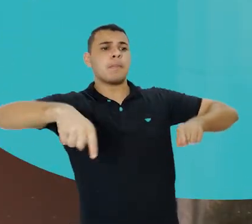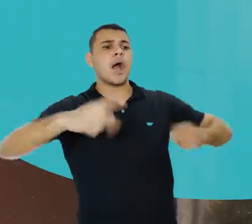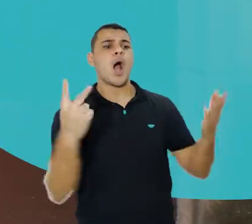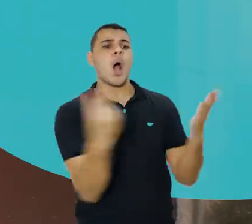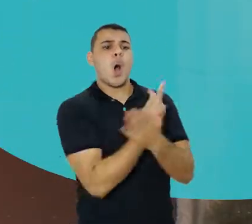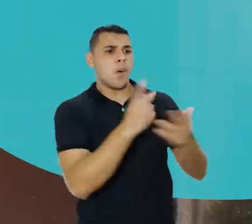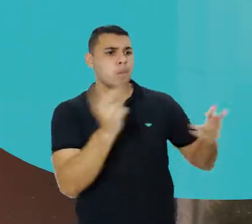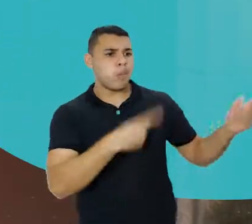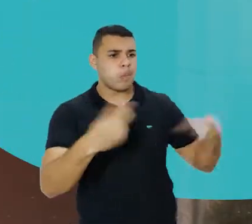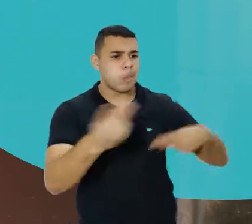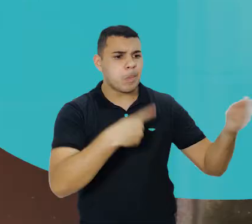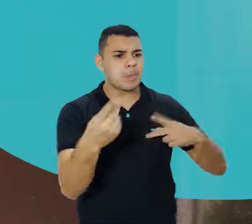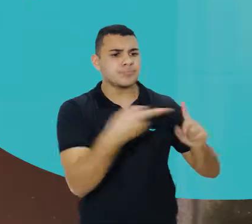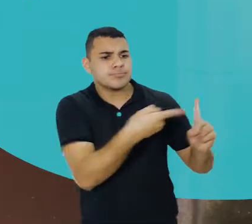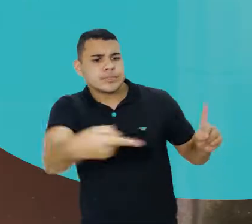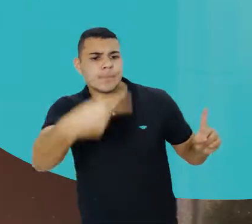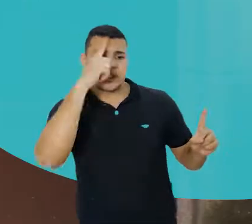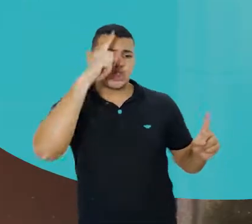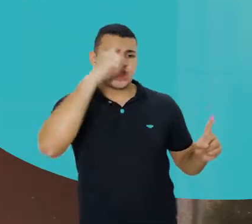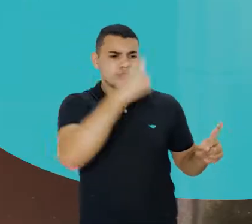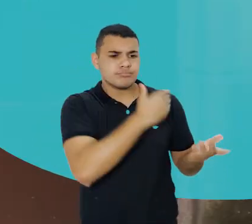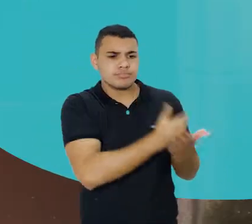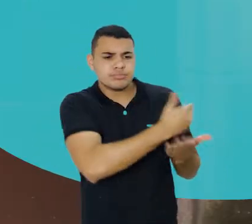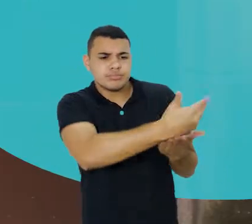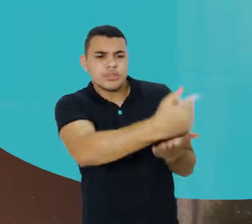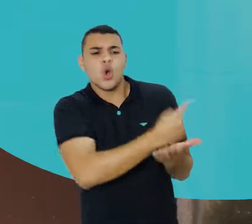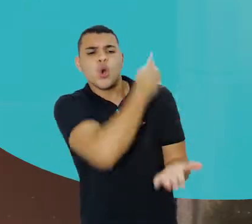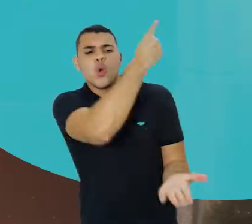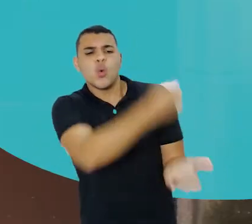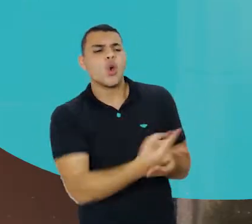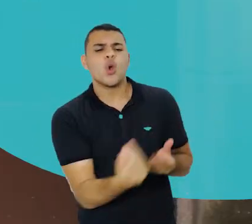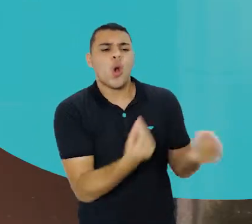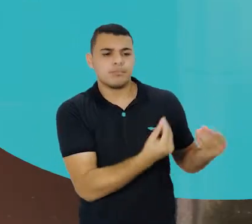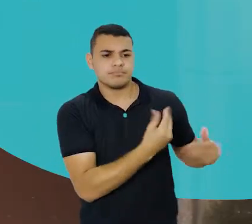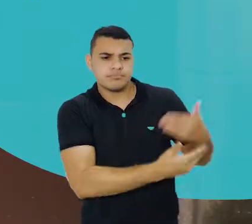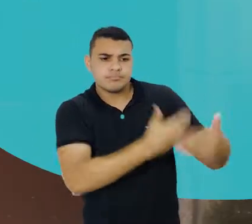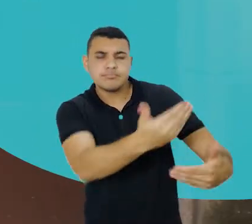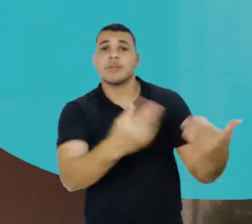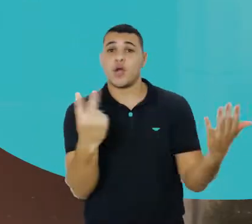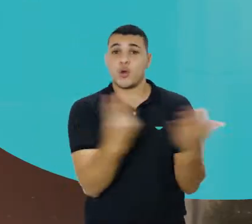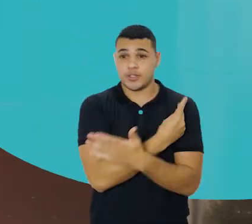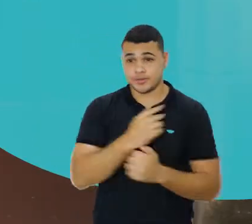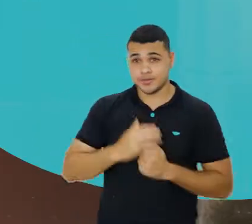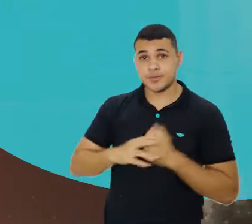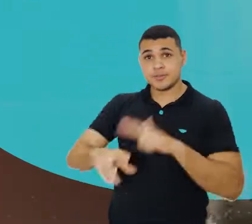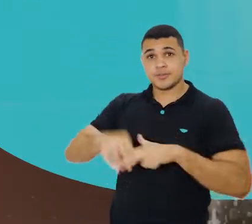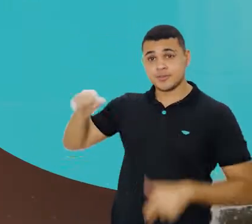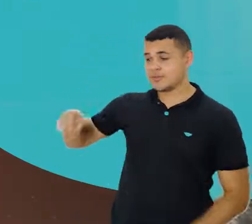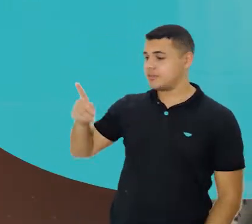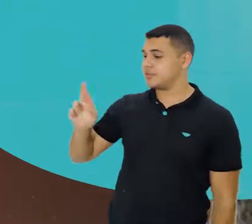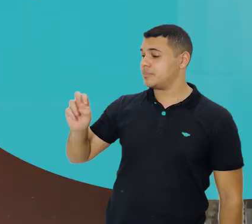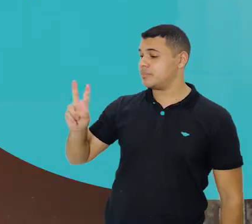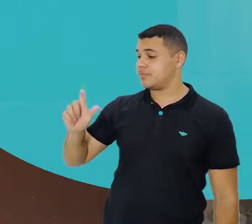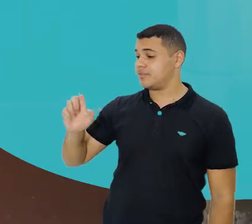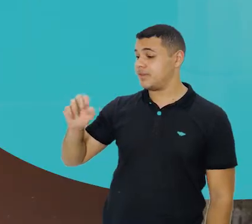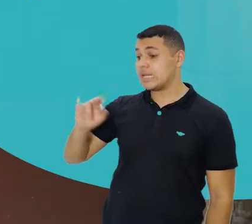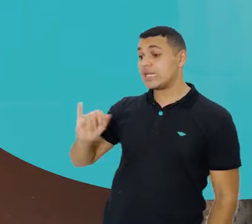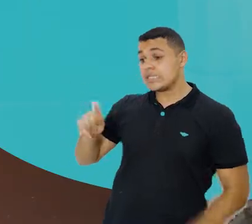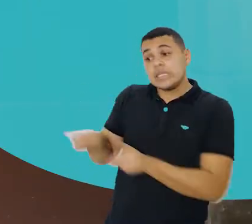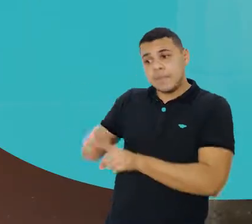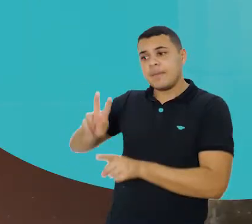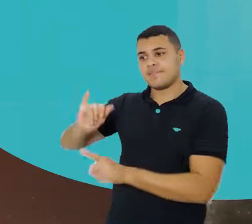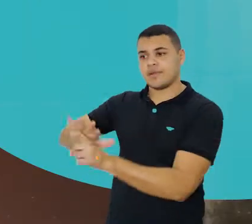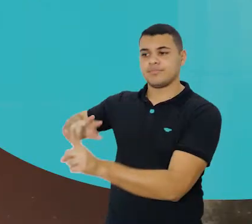novos casos. Então, em princípio, quanto maior a incidência, né, poderíamos pensar que a prevalência também deve